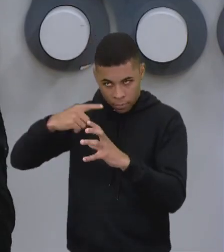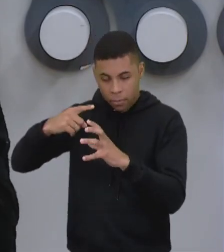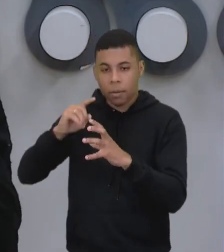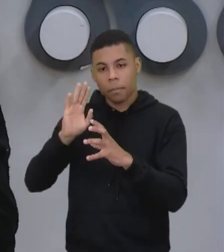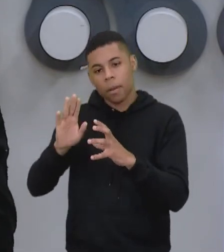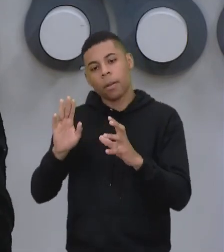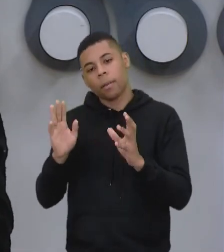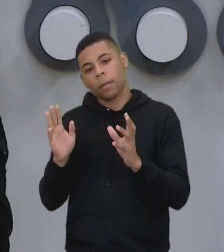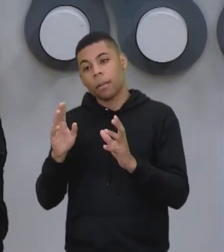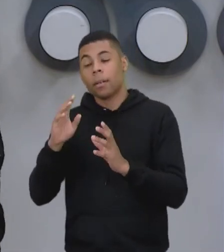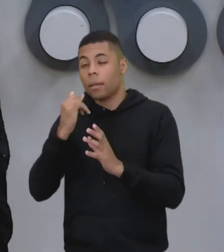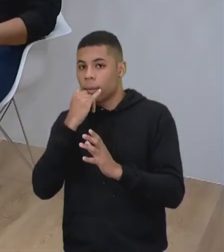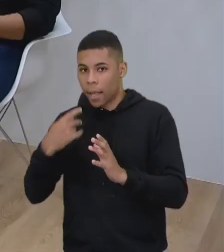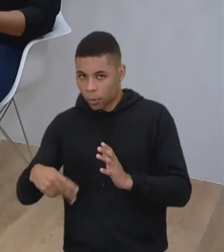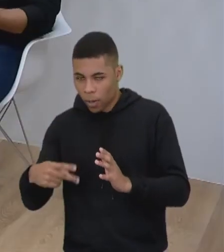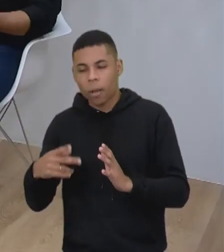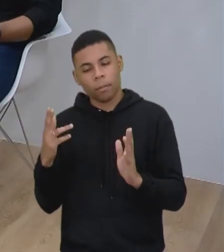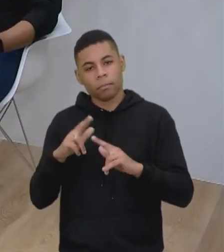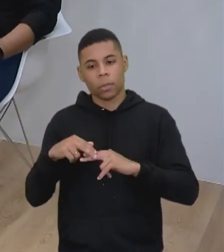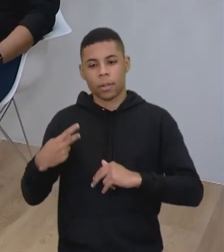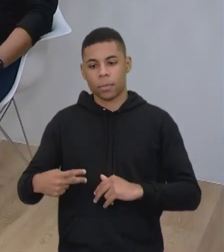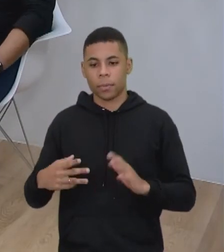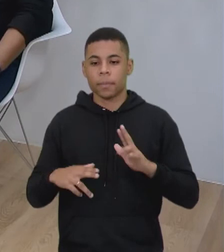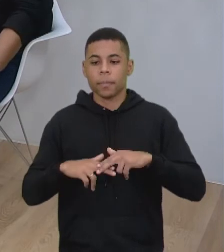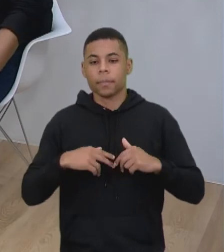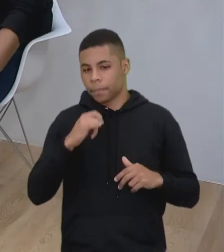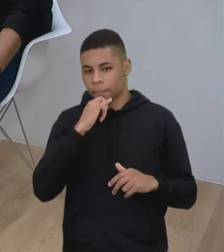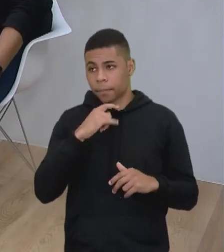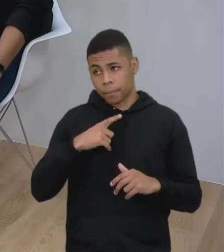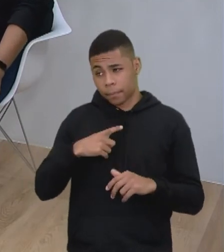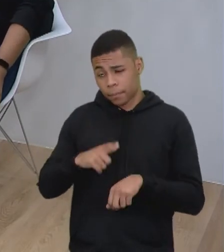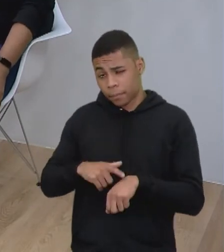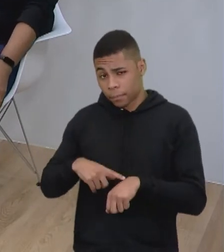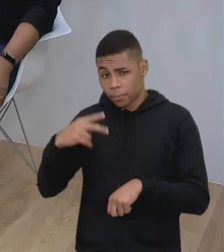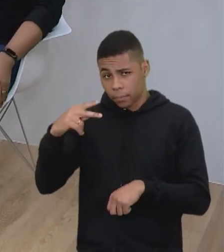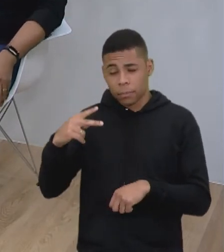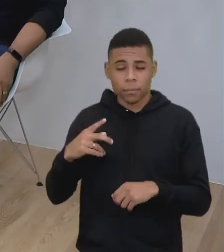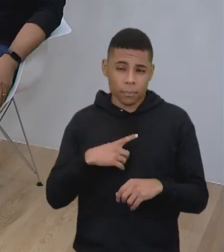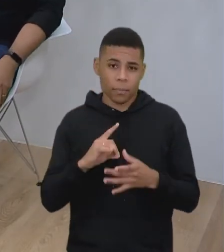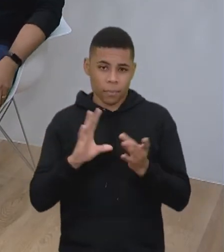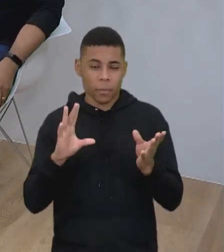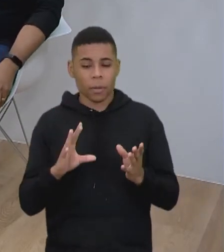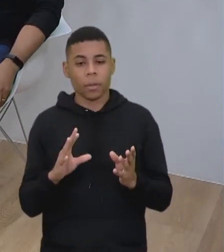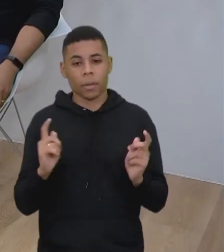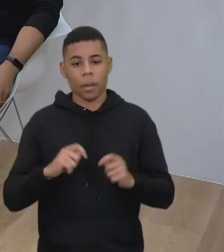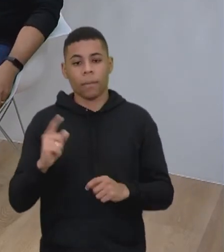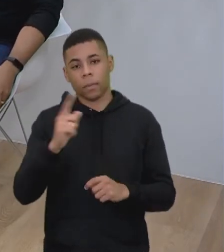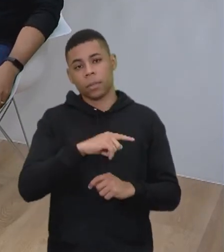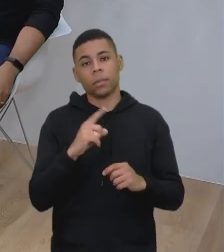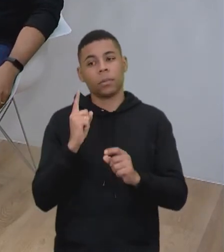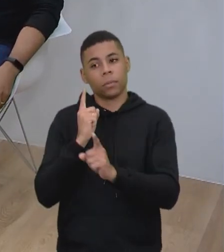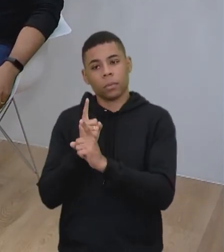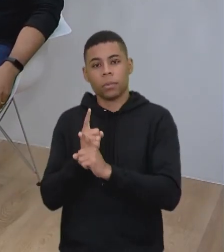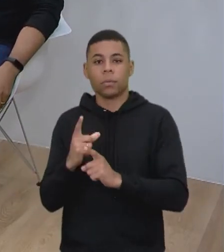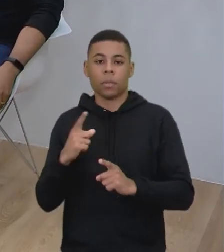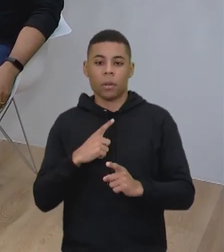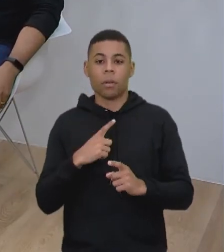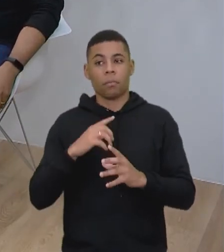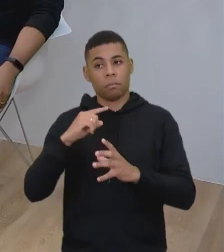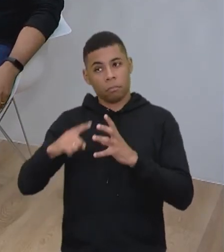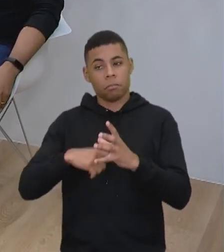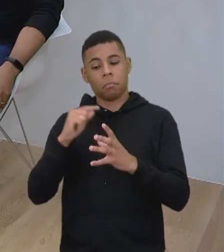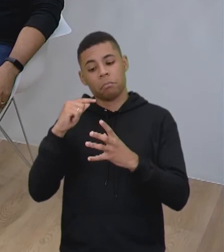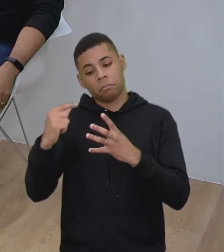mas aí... Na verdade... Eles escolhem os temas, né? Sim, porque eles estão livres agora, né? Nesse componente, eles podem inclusive escolher algo do Observatório Internacional,